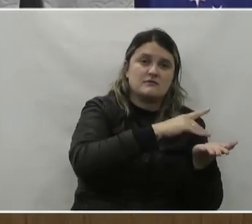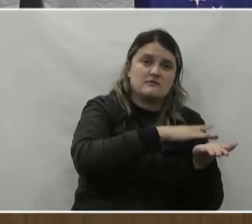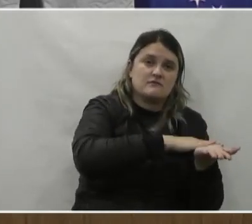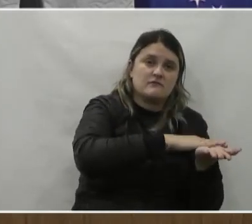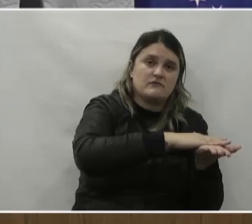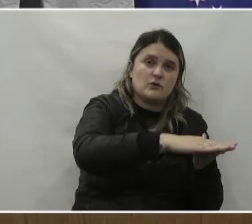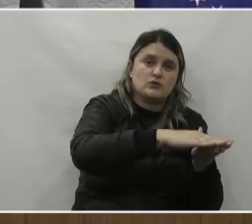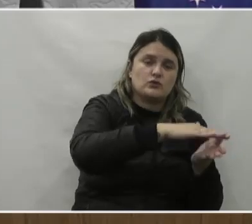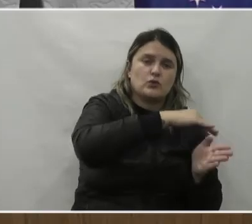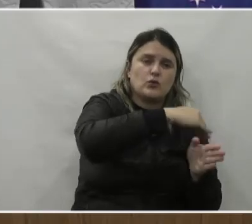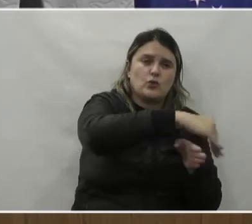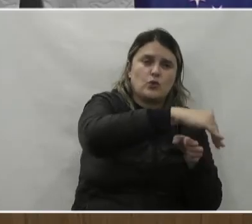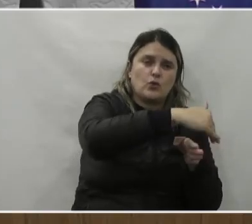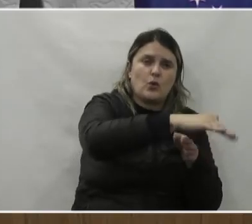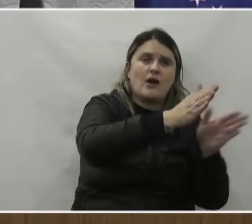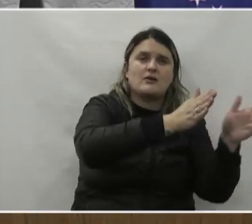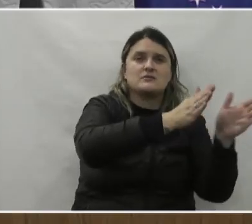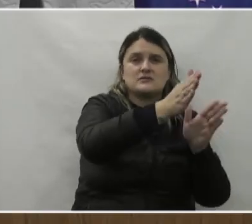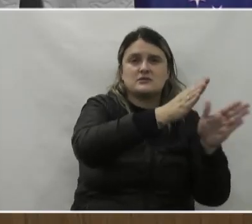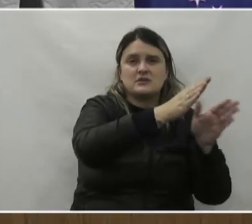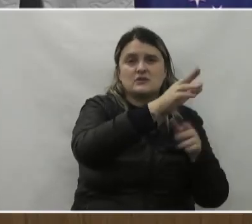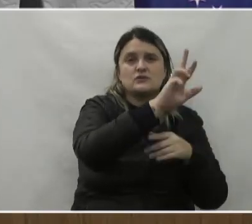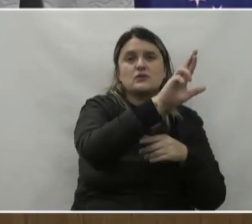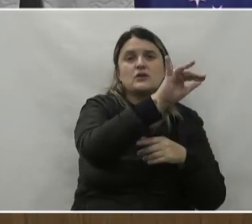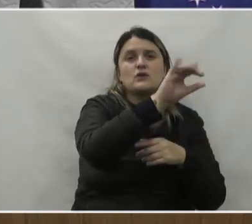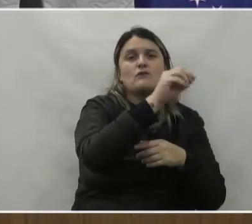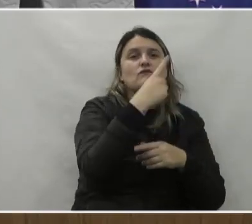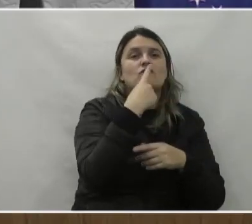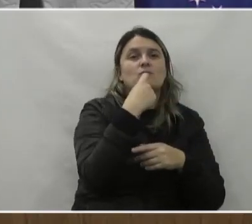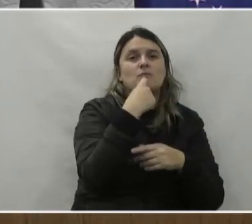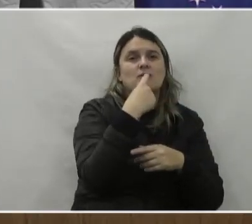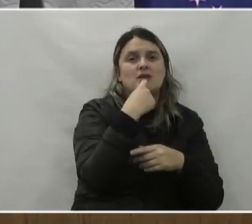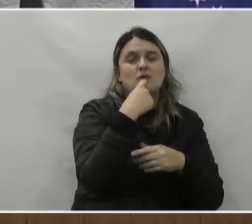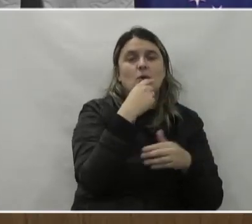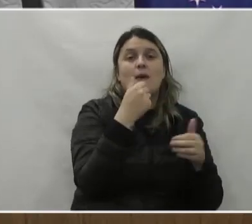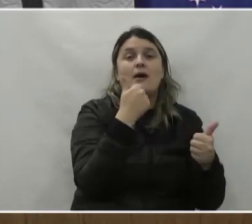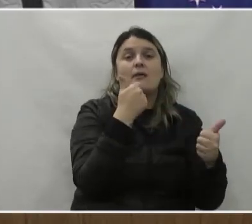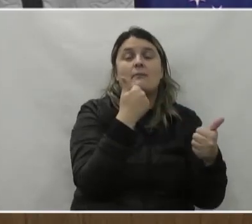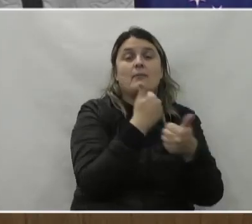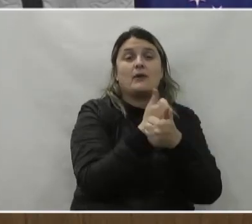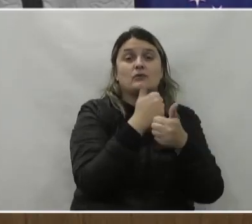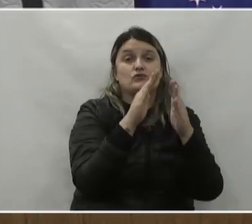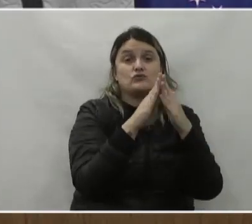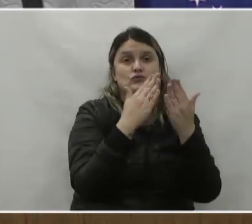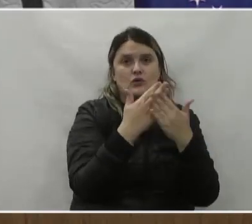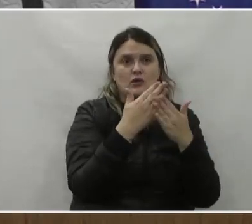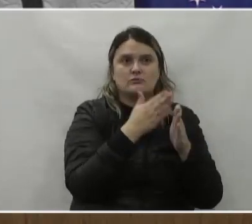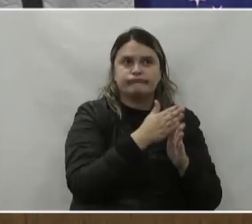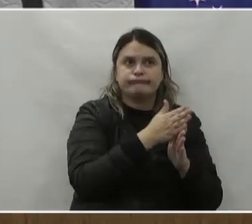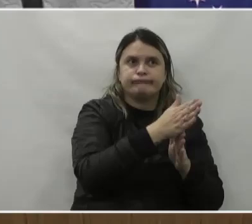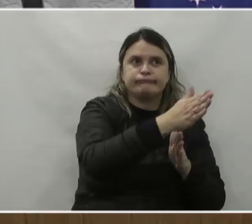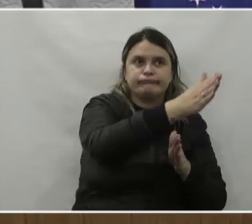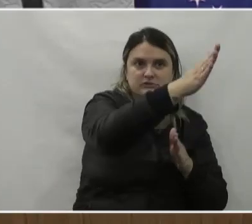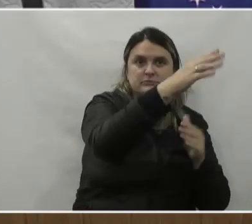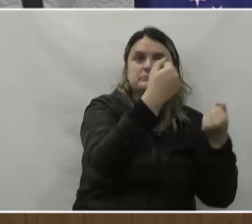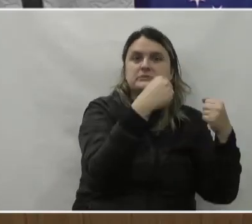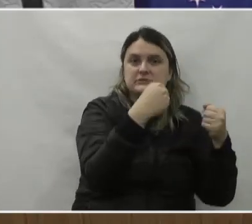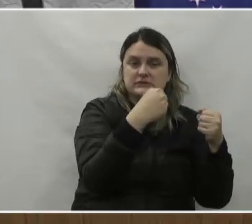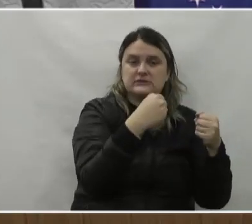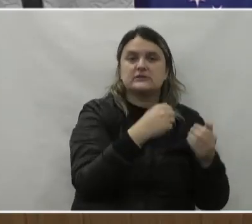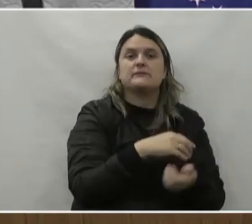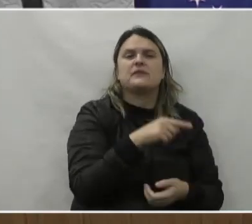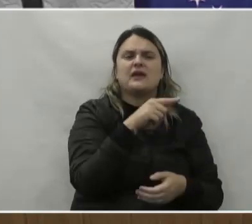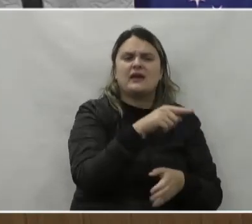da estrada de acesso à comunidade do Rio Vermelho até a escola. Justificativa. A estrada de